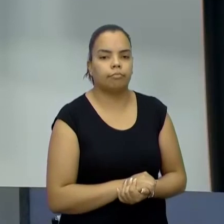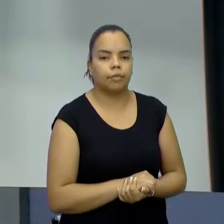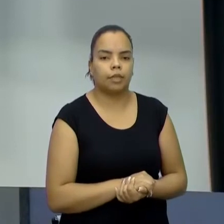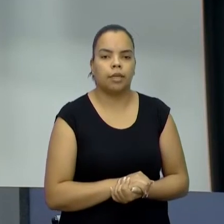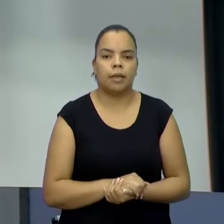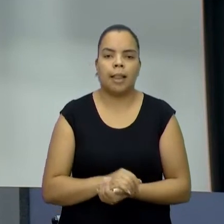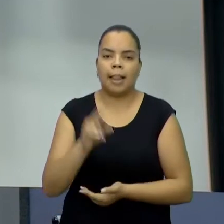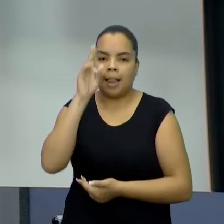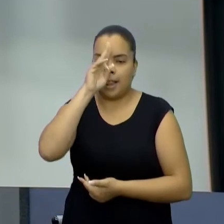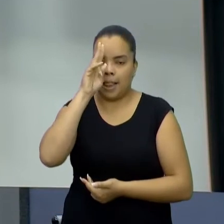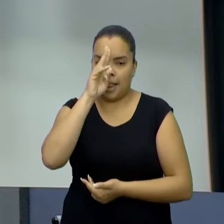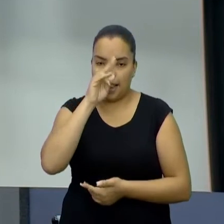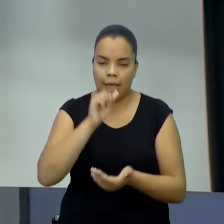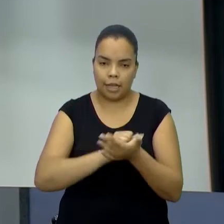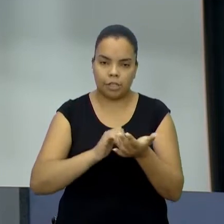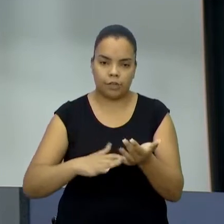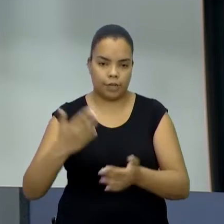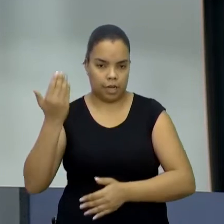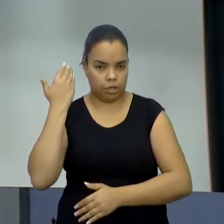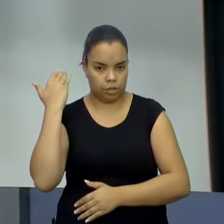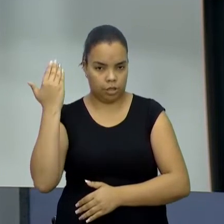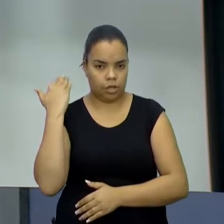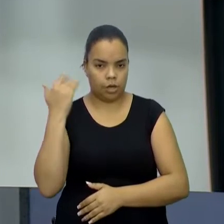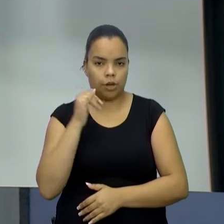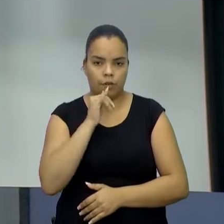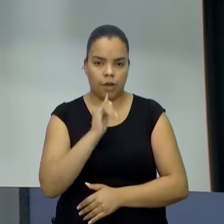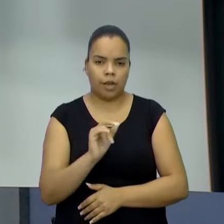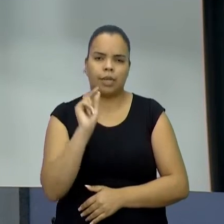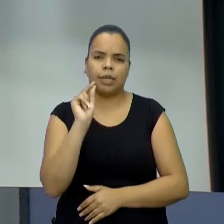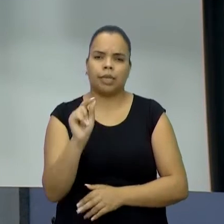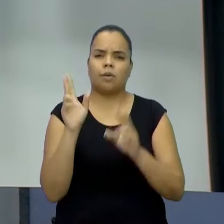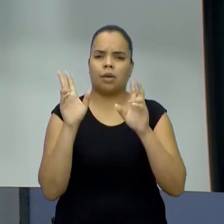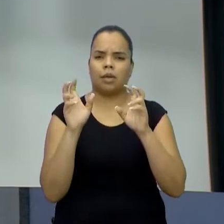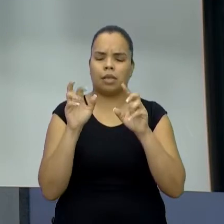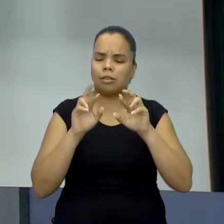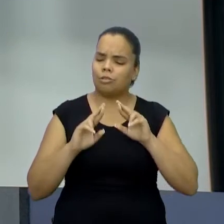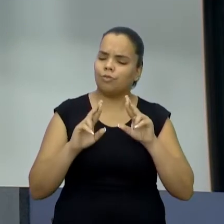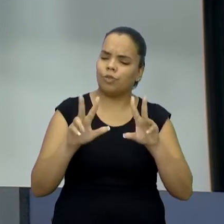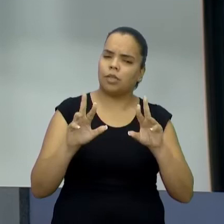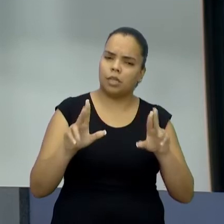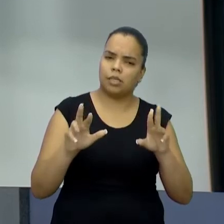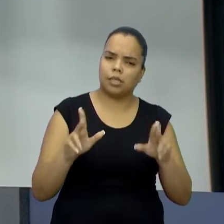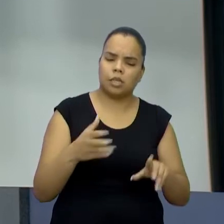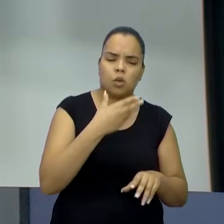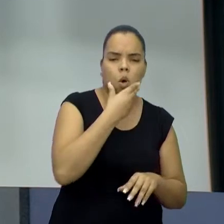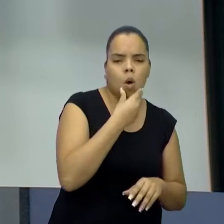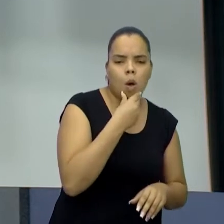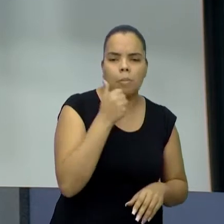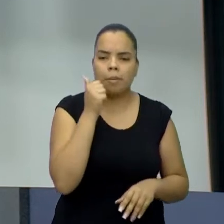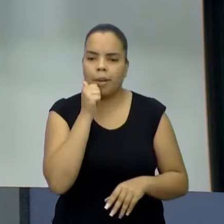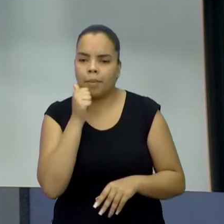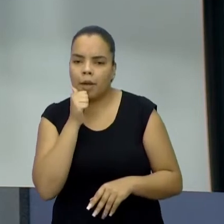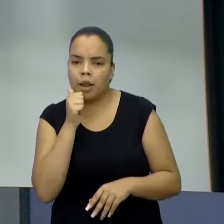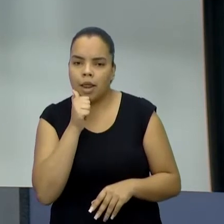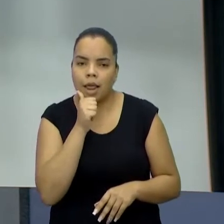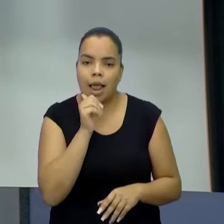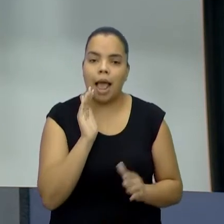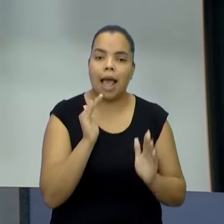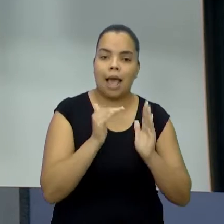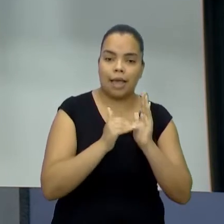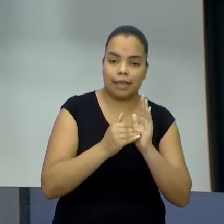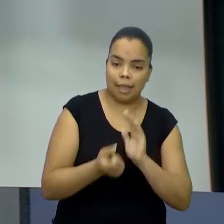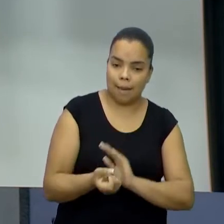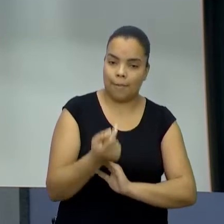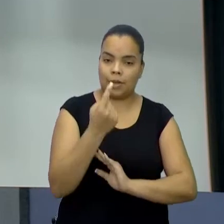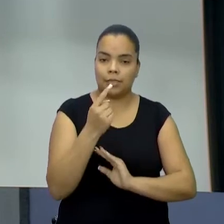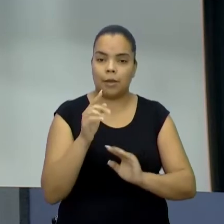na atividade anterior que eu disse que esse assunto da diferenciação do masculino e feminino até surgiu, mas que